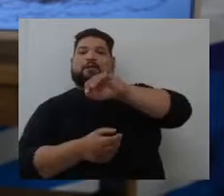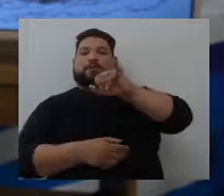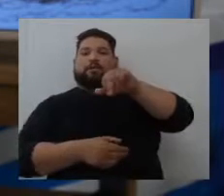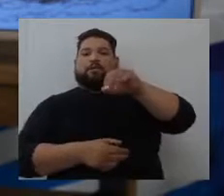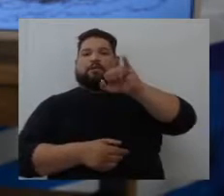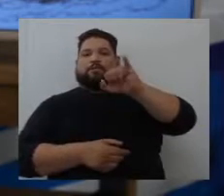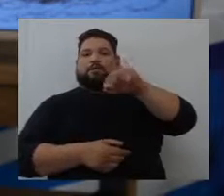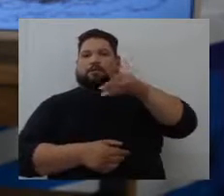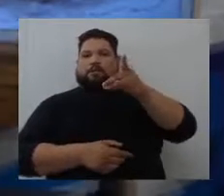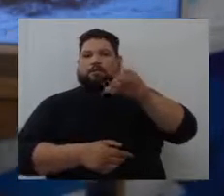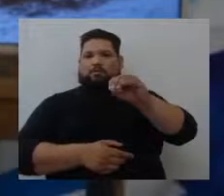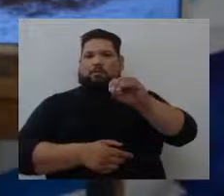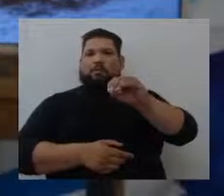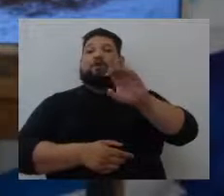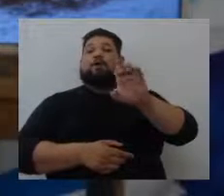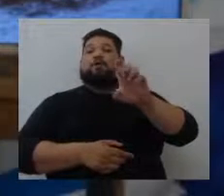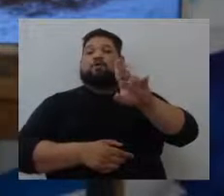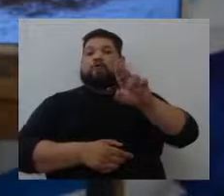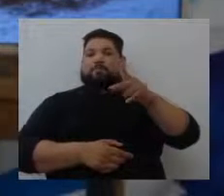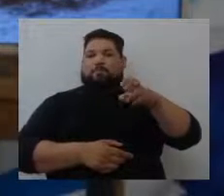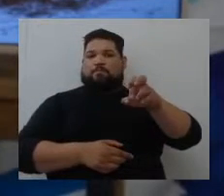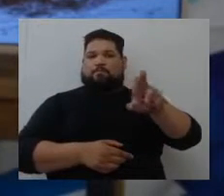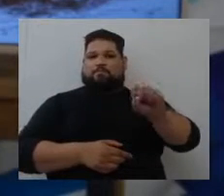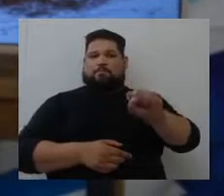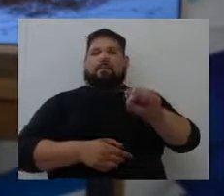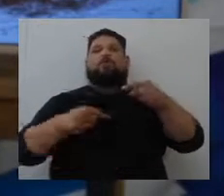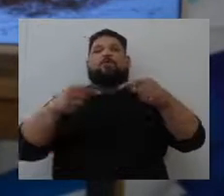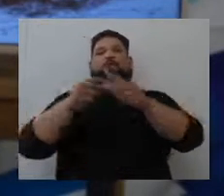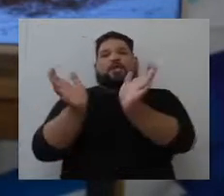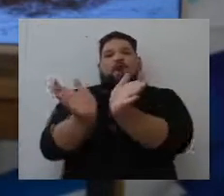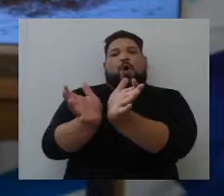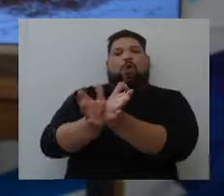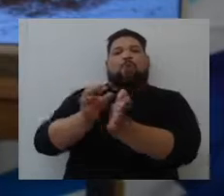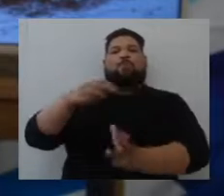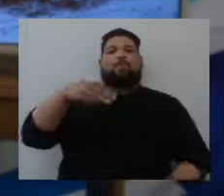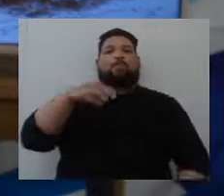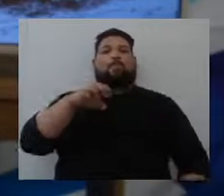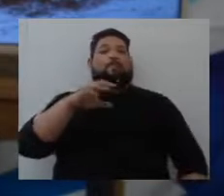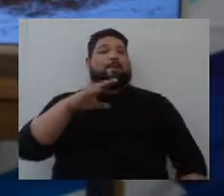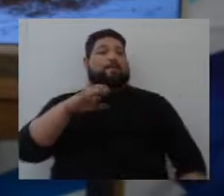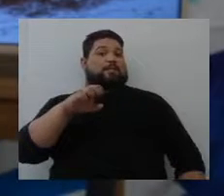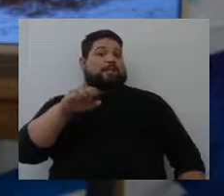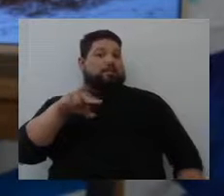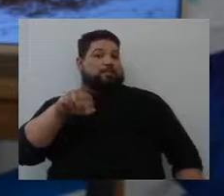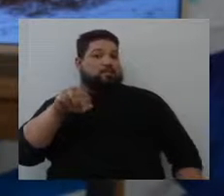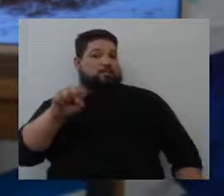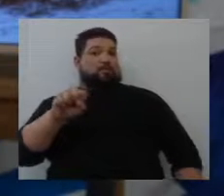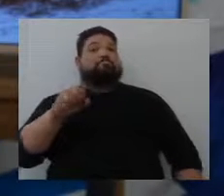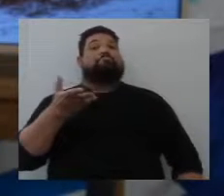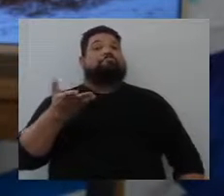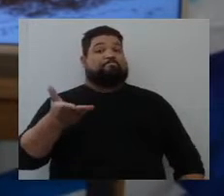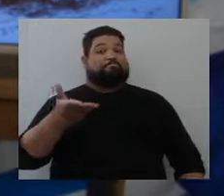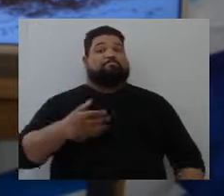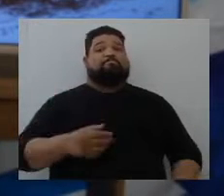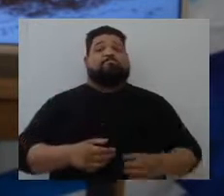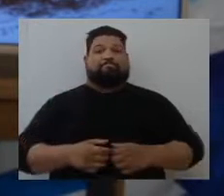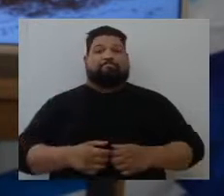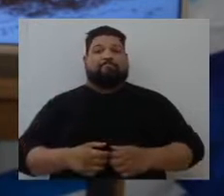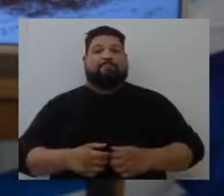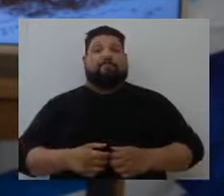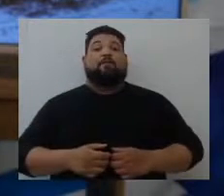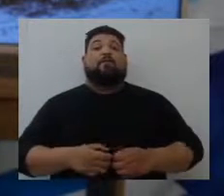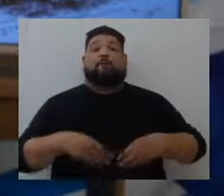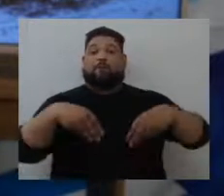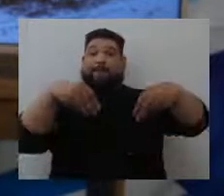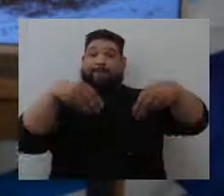vocês os aqueus, também chamados de messenos. Tá bem? Então, essa fragmentação do